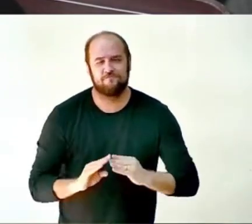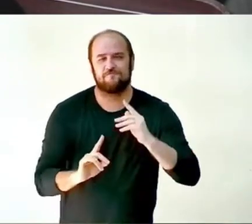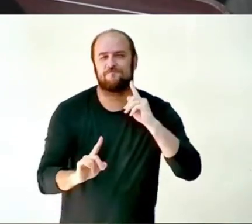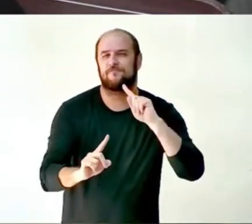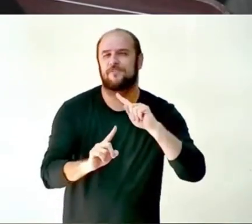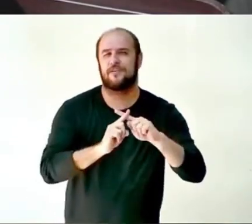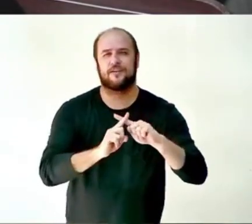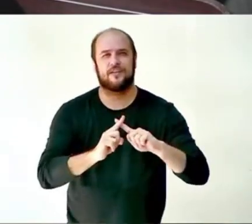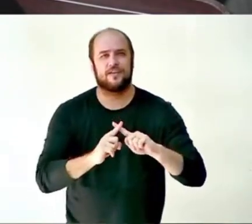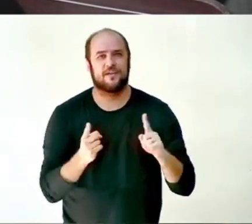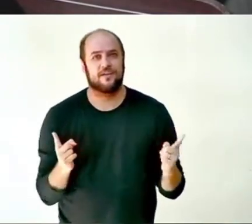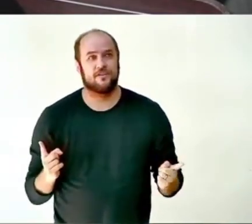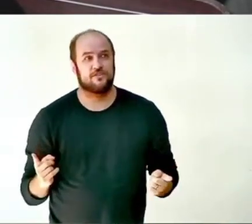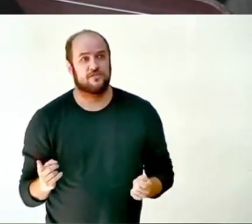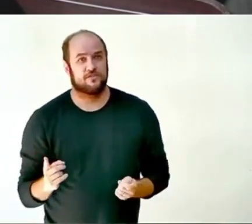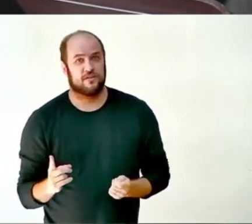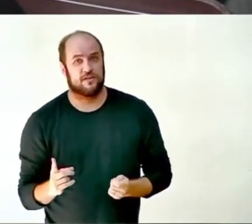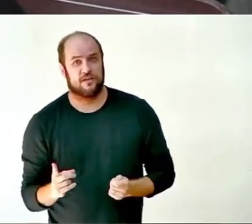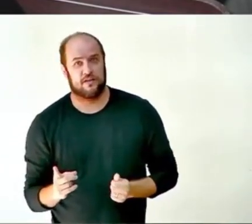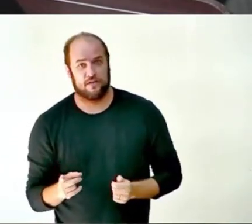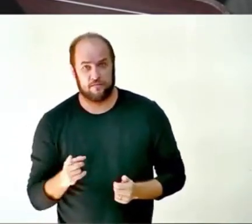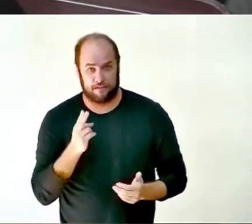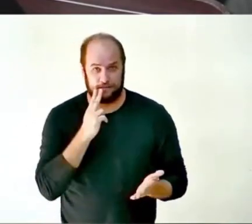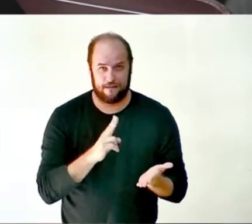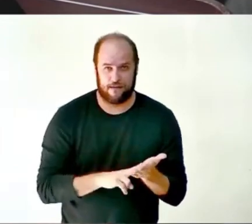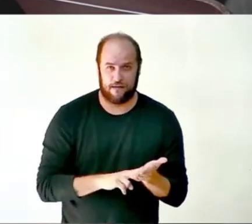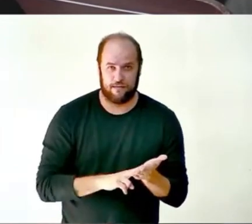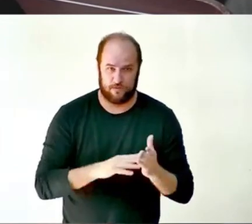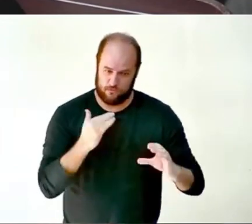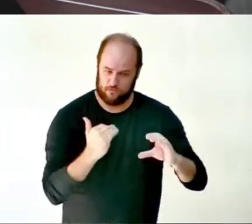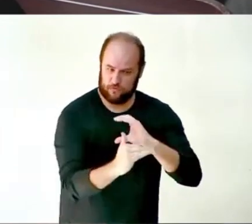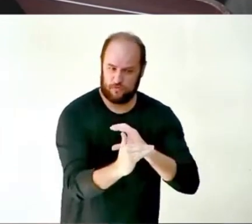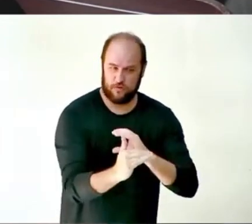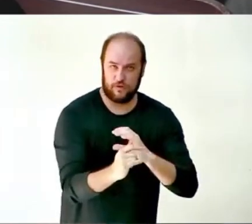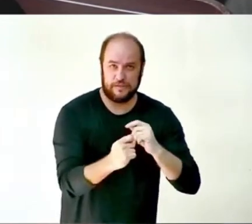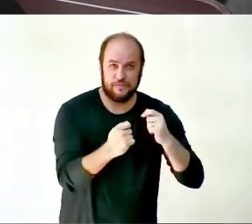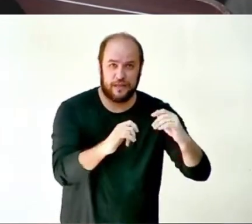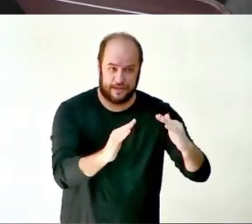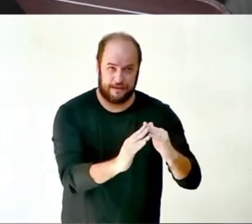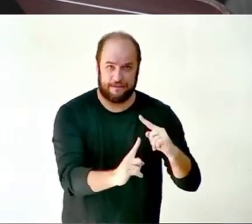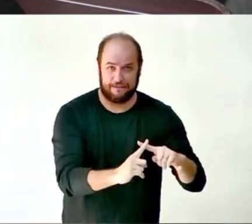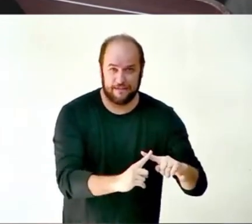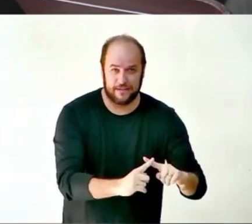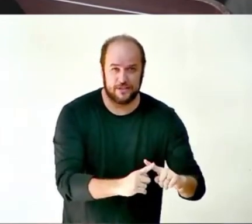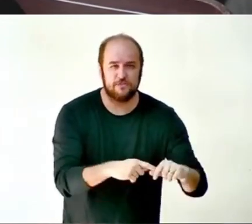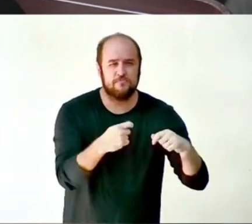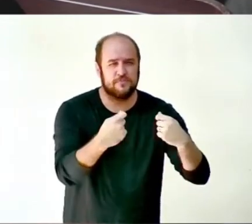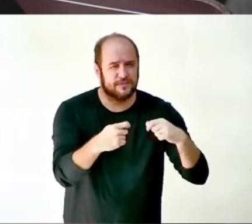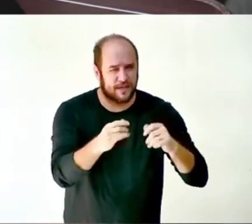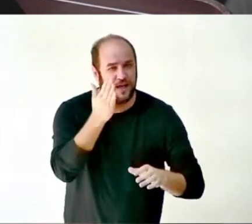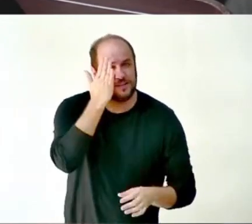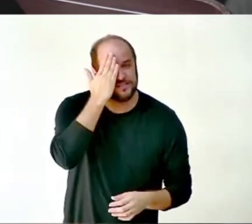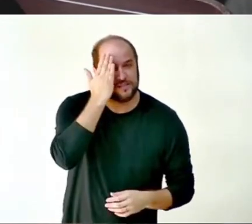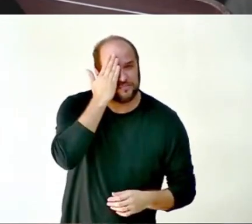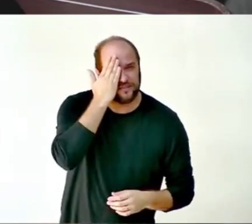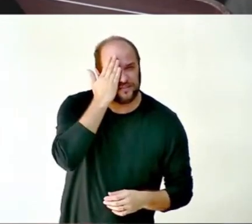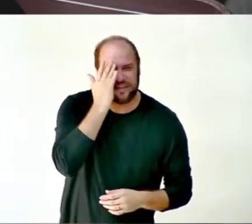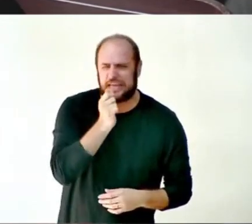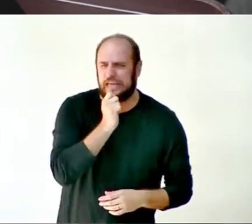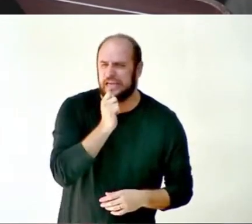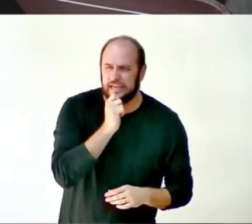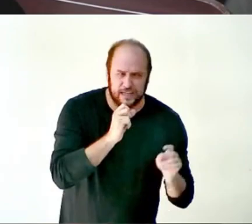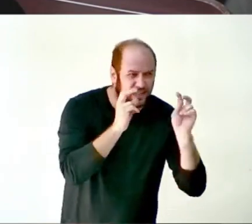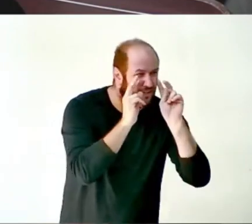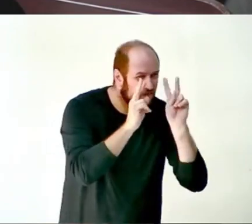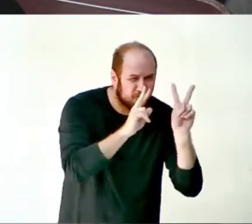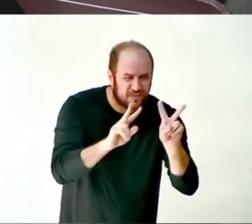estava mandando essa carta precisava saber, apesar dos males, apesar de cada dia